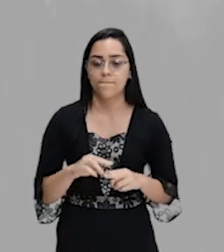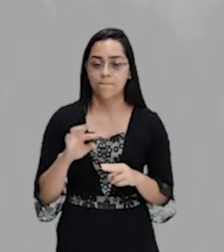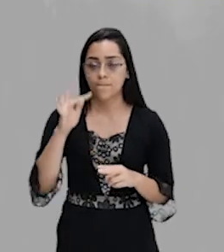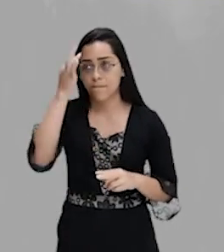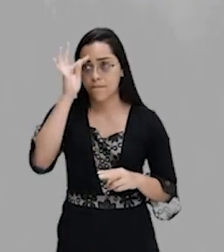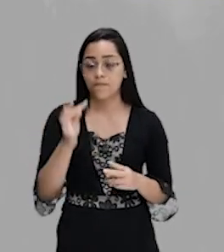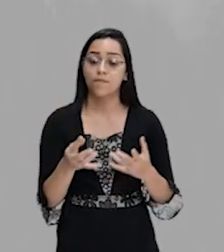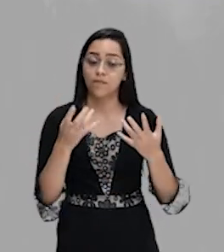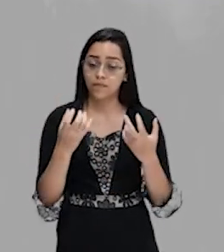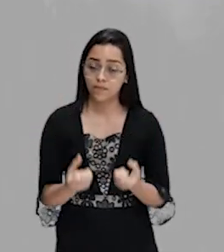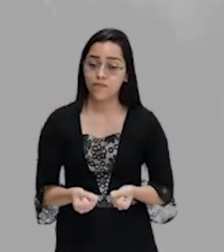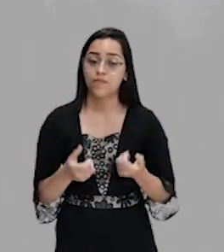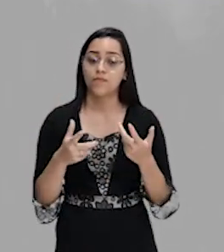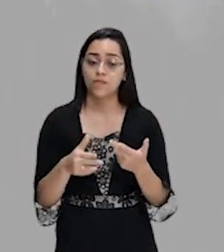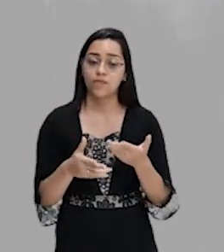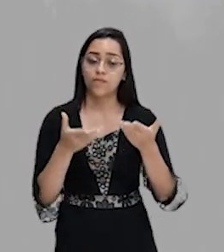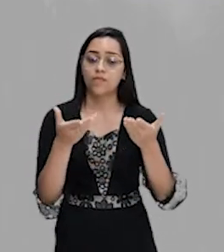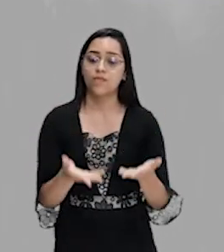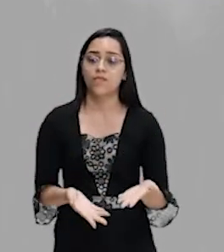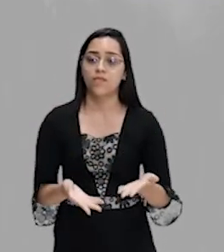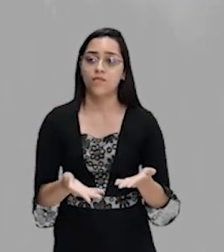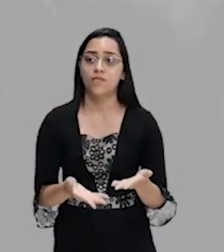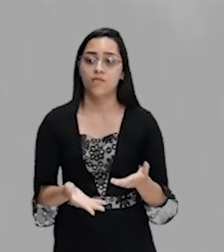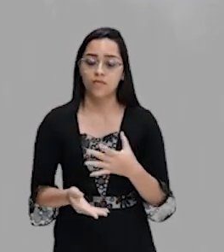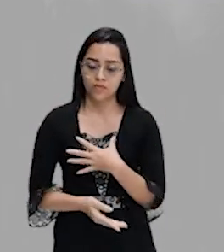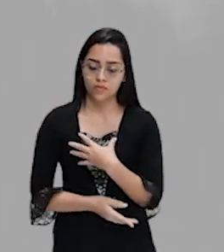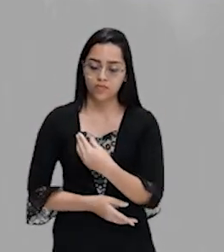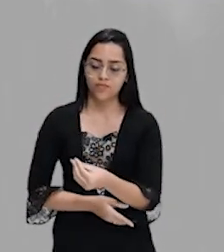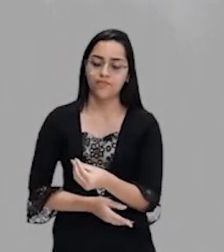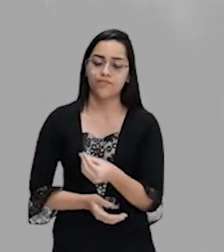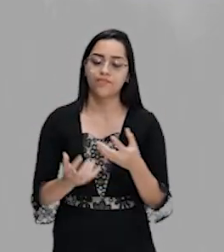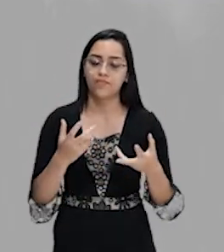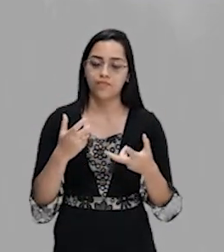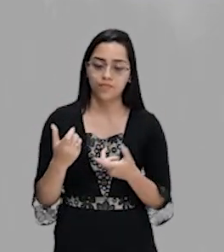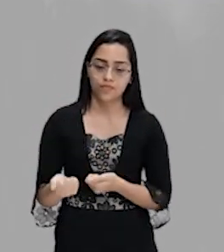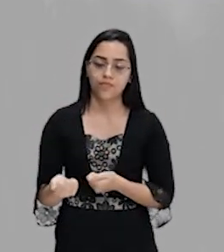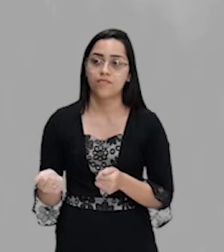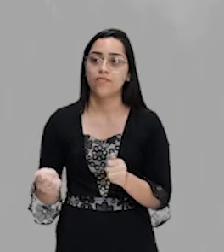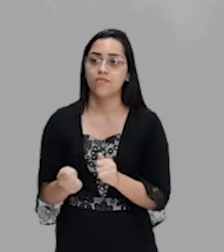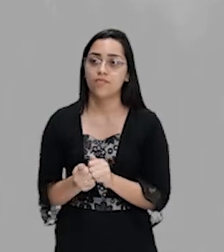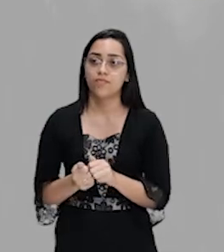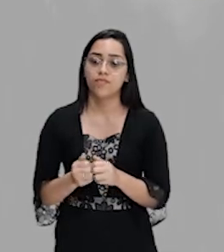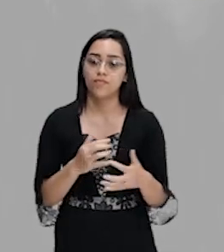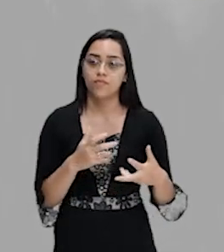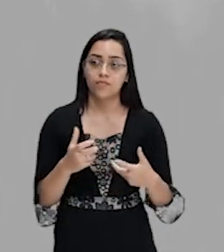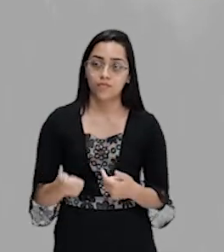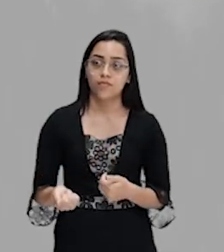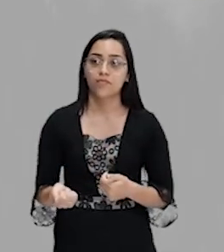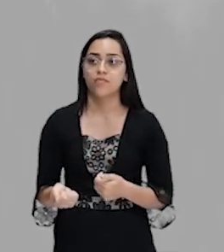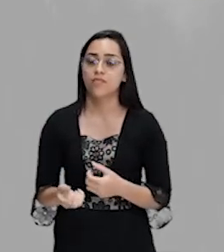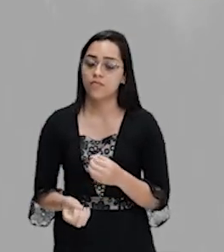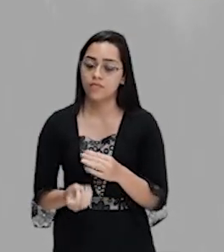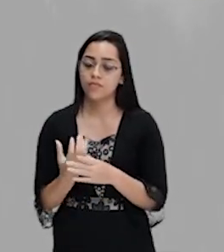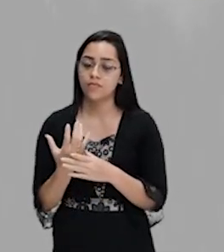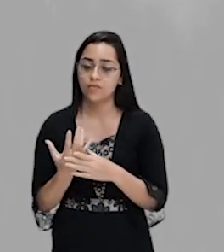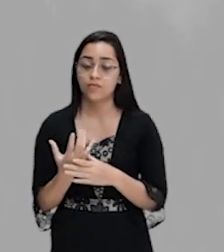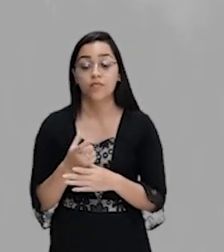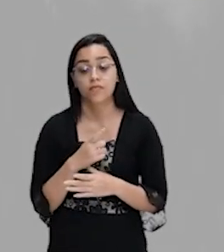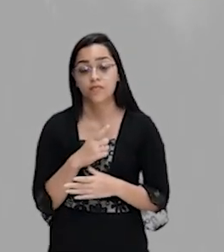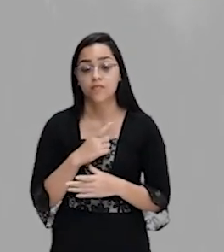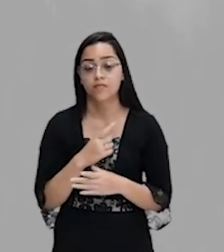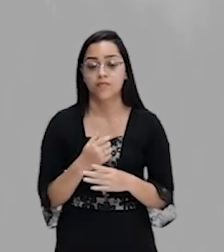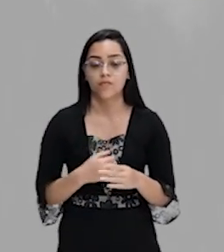mais aceita é justamente essa de que a Lua ela é parte da Terra que foi, né, que se soltou,